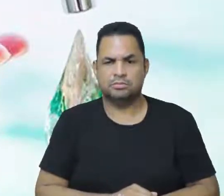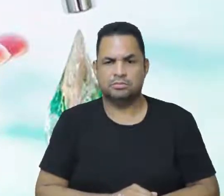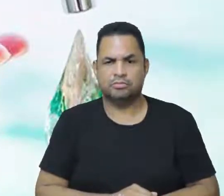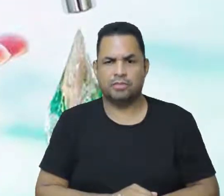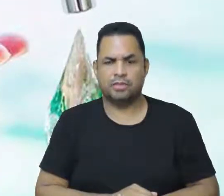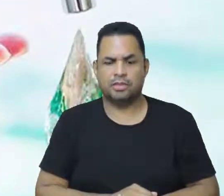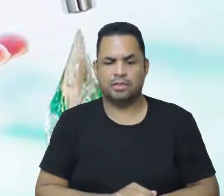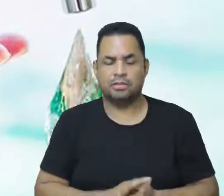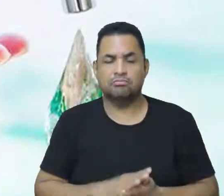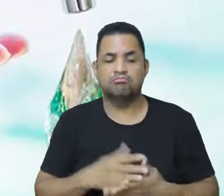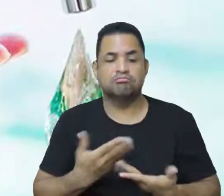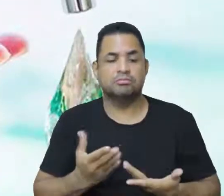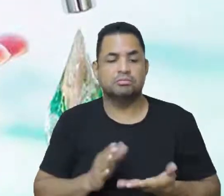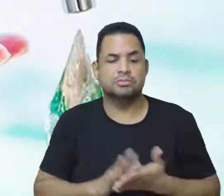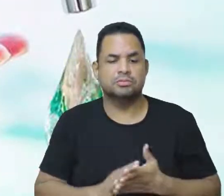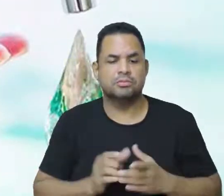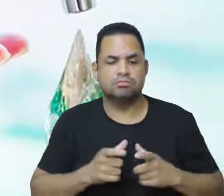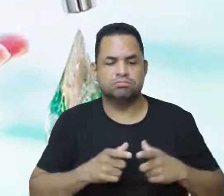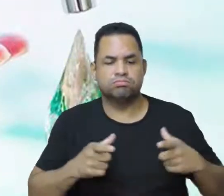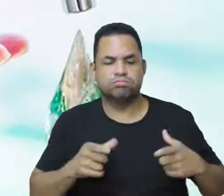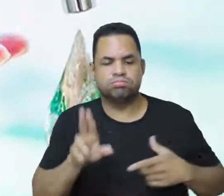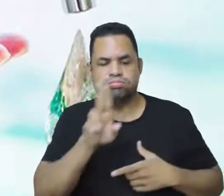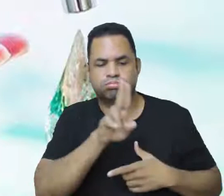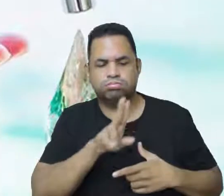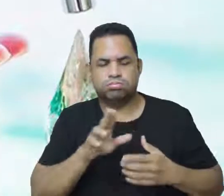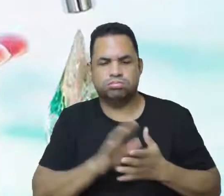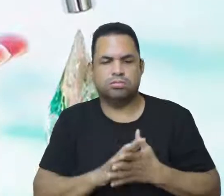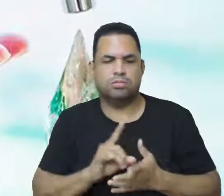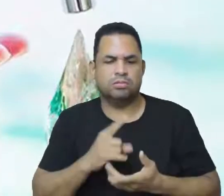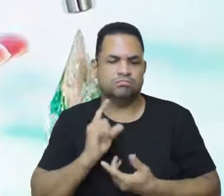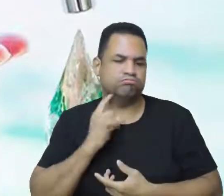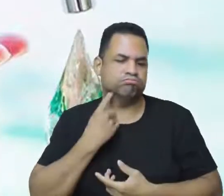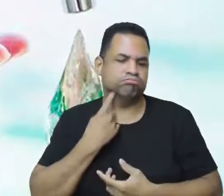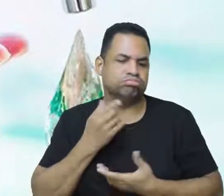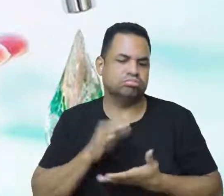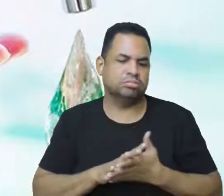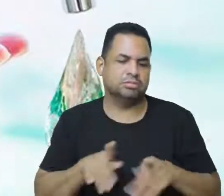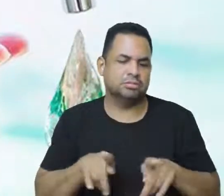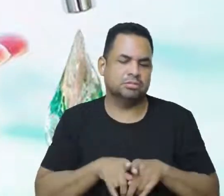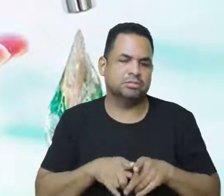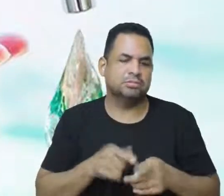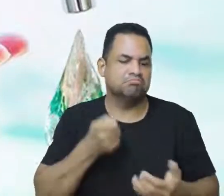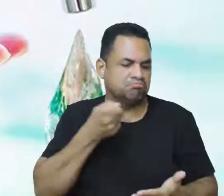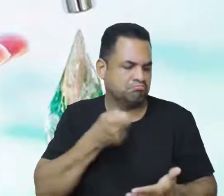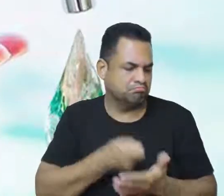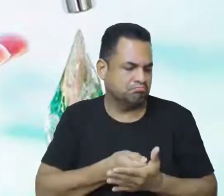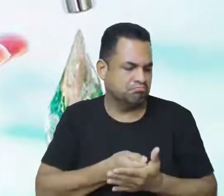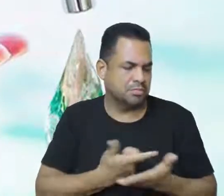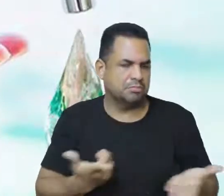O grande consumo, a grande poluição, estamos pagando um preço por isso.